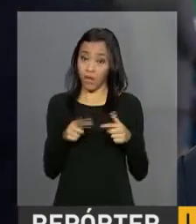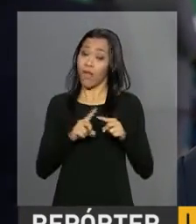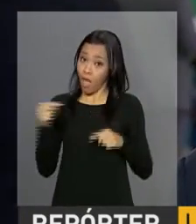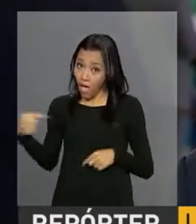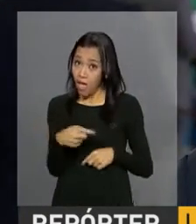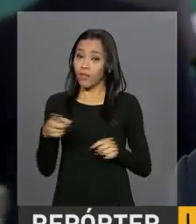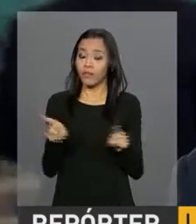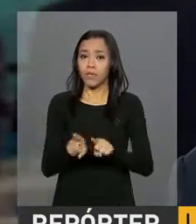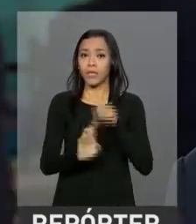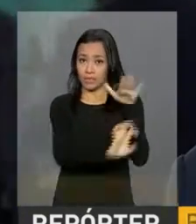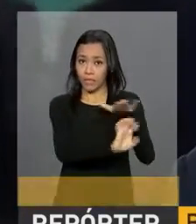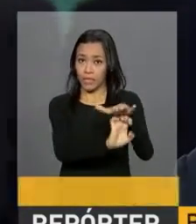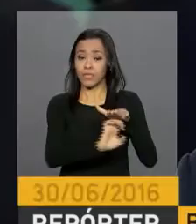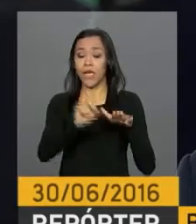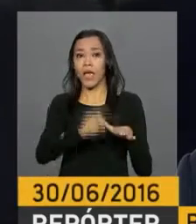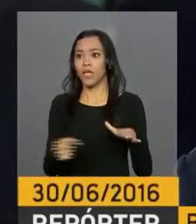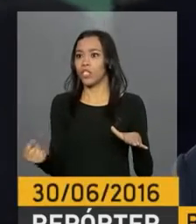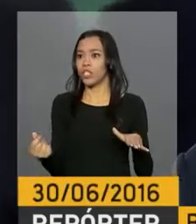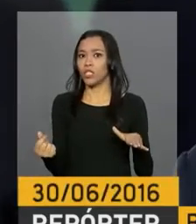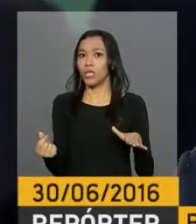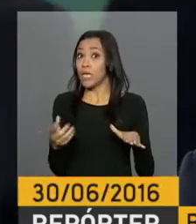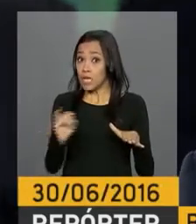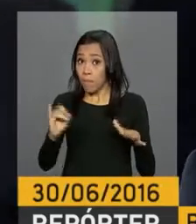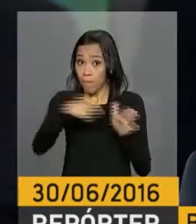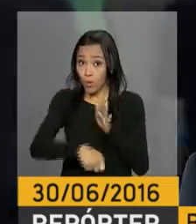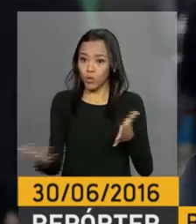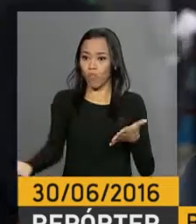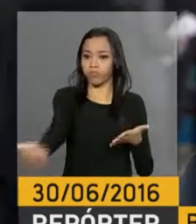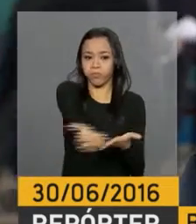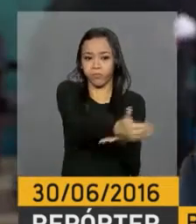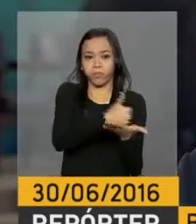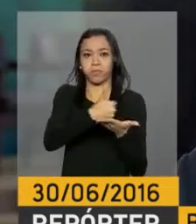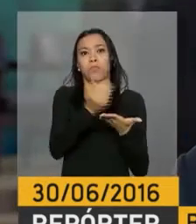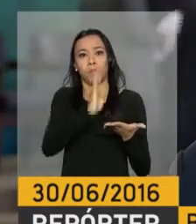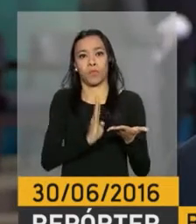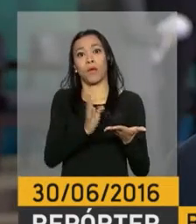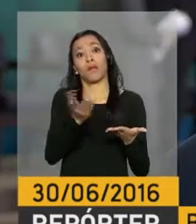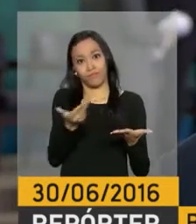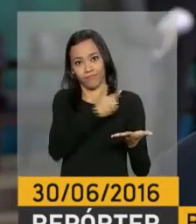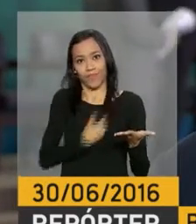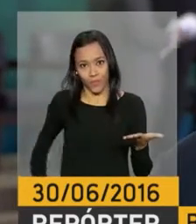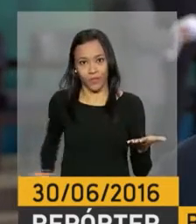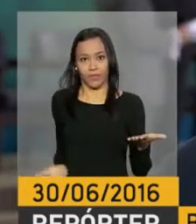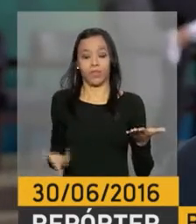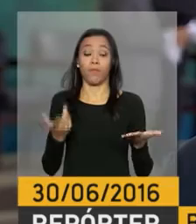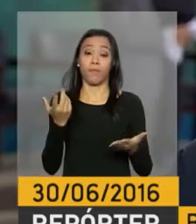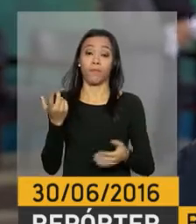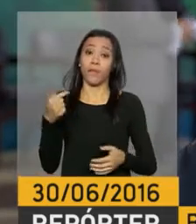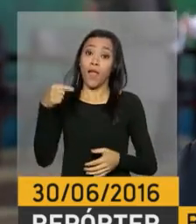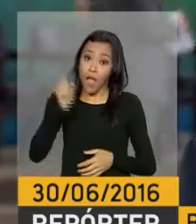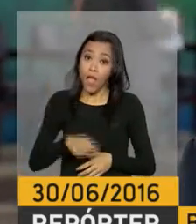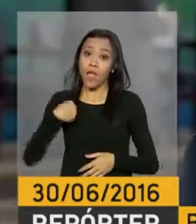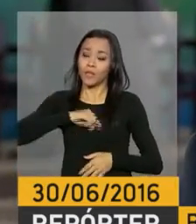a maior recolhedora de impostos que existe, porque a capilaridade no Brasil é brutal, né? Então, essa que é a